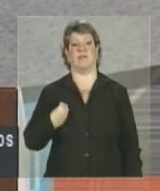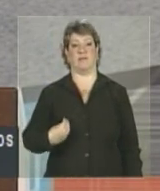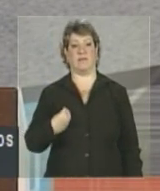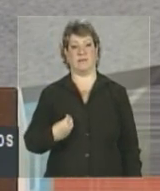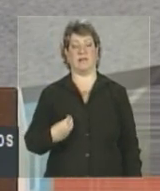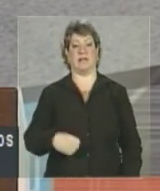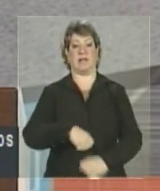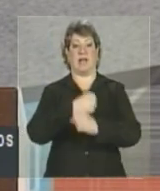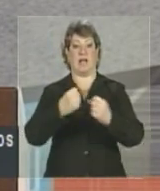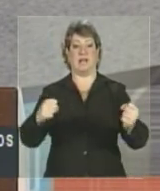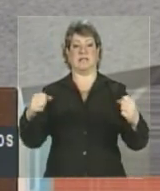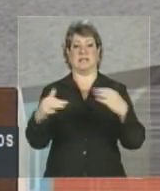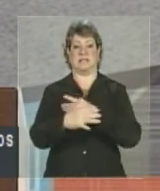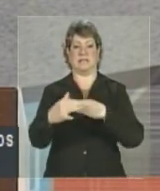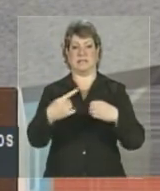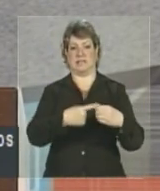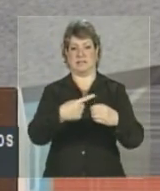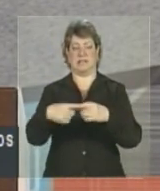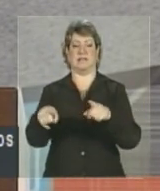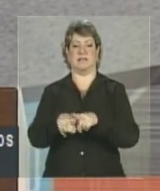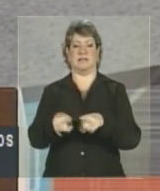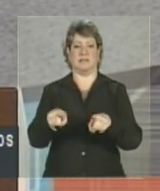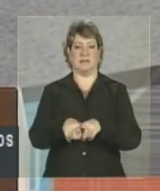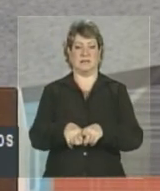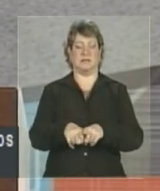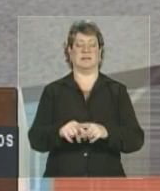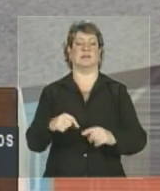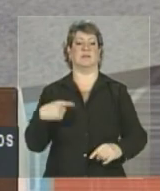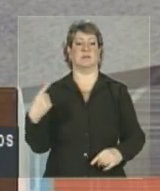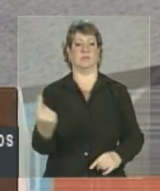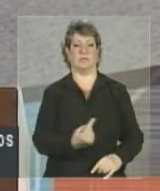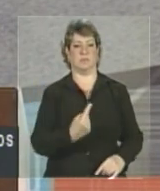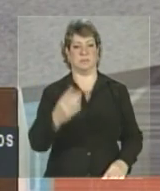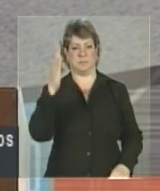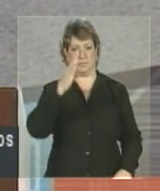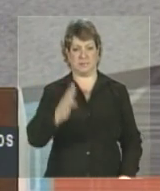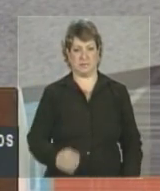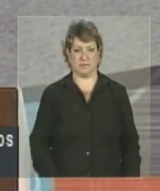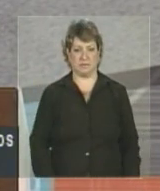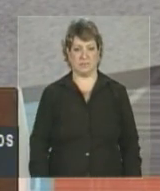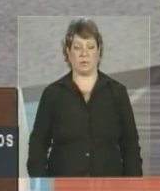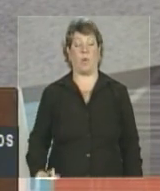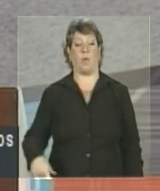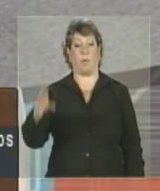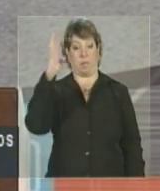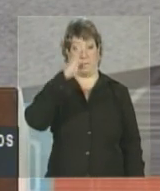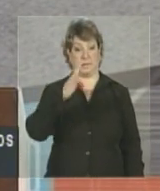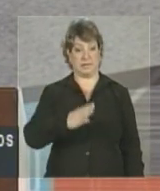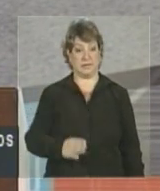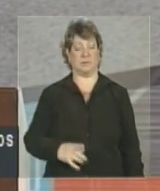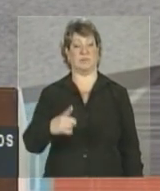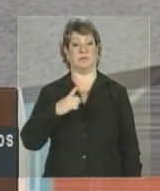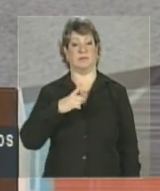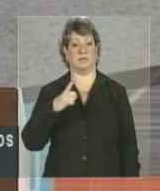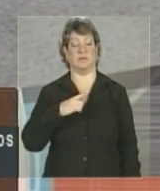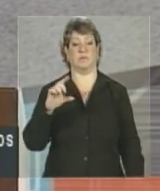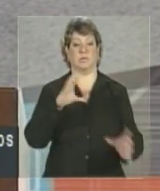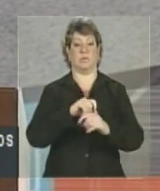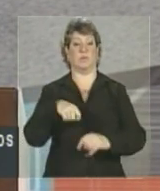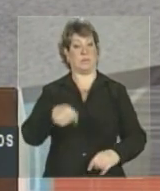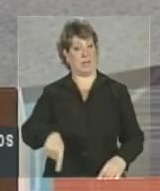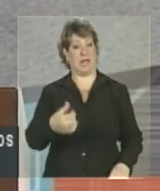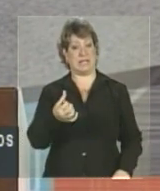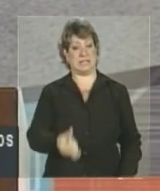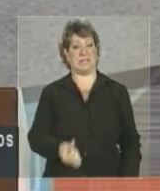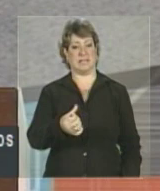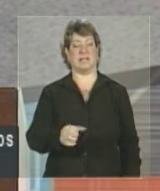nas grandes cidades e regiões metropolitanas do nosso país. Um Brasil que ocupa a sexta economia